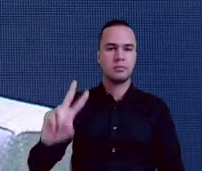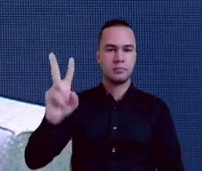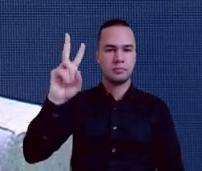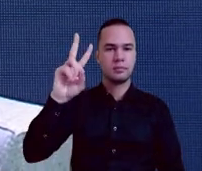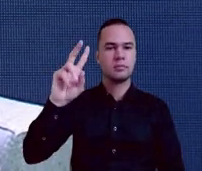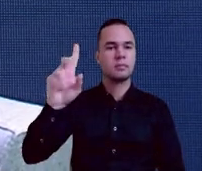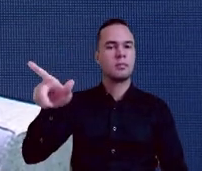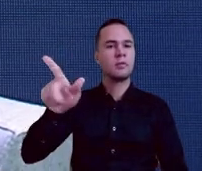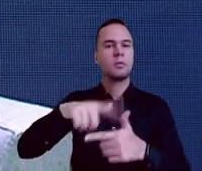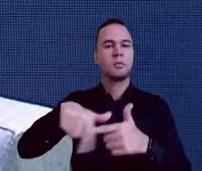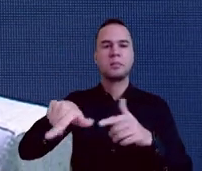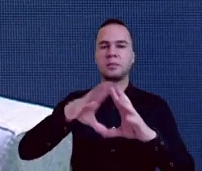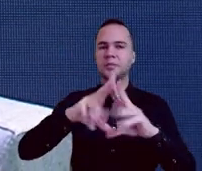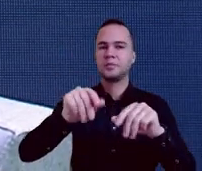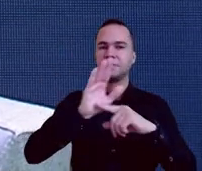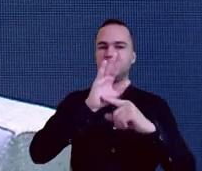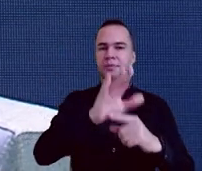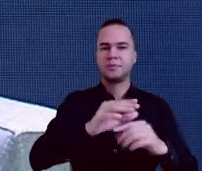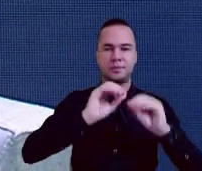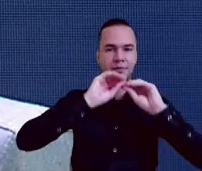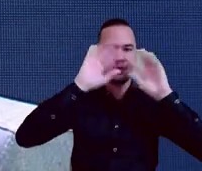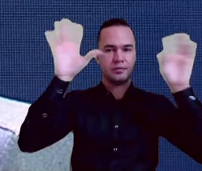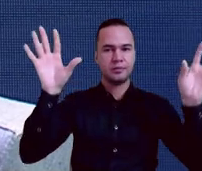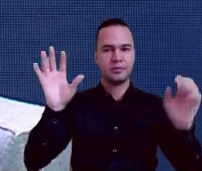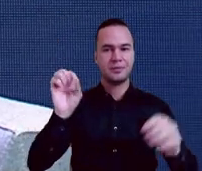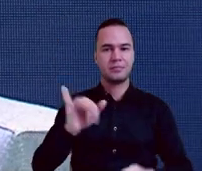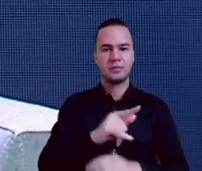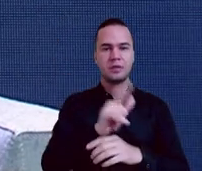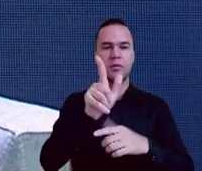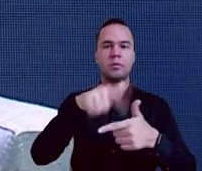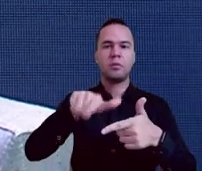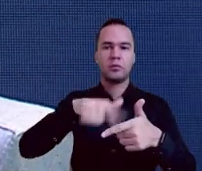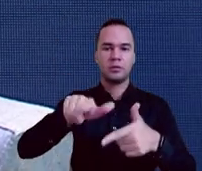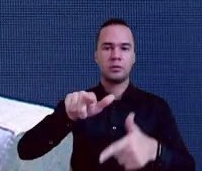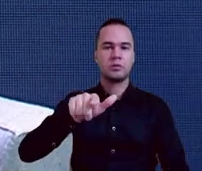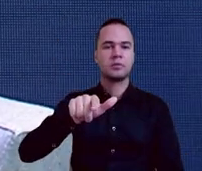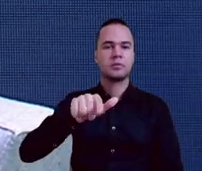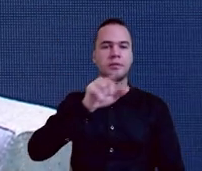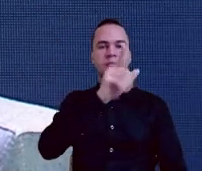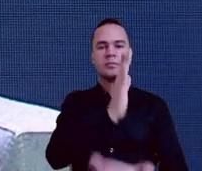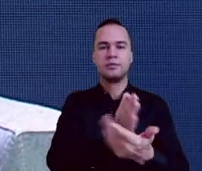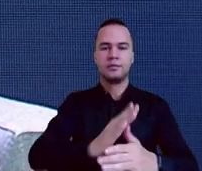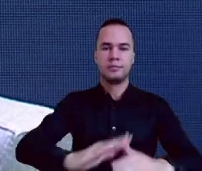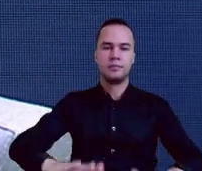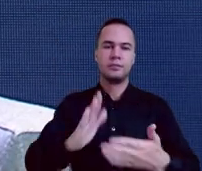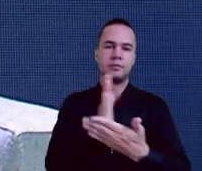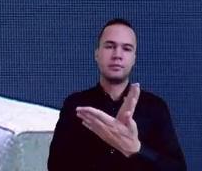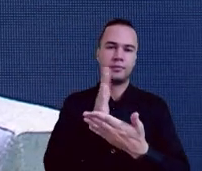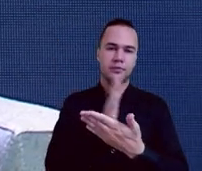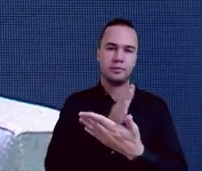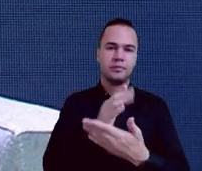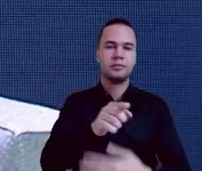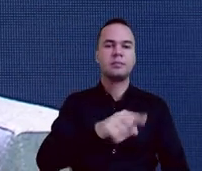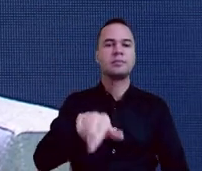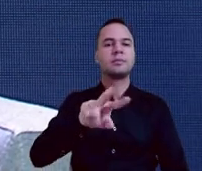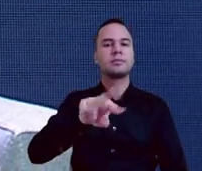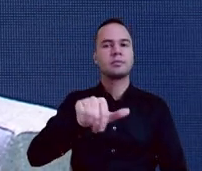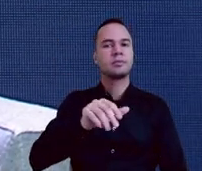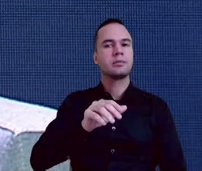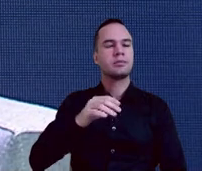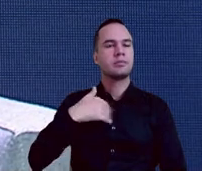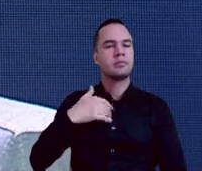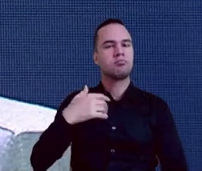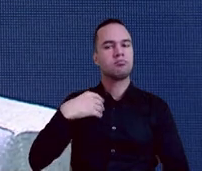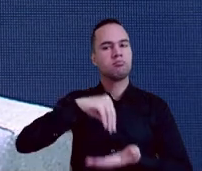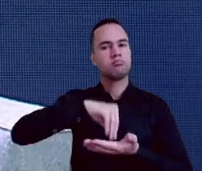então assim se esse produto Deixar de existir algumas pessoas vão sentir falta né desse produto Outro ponto